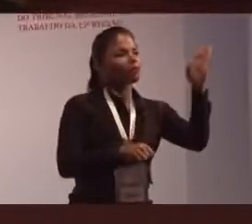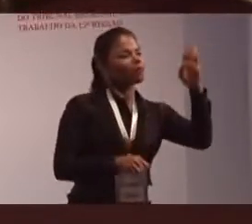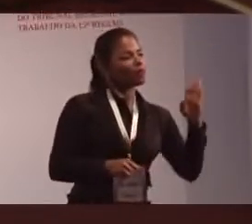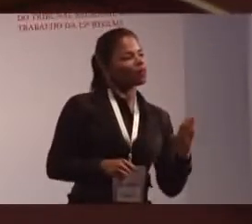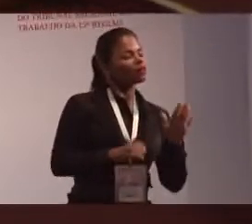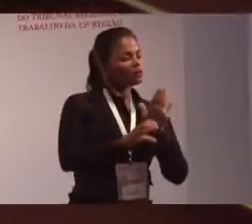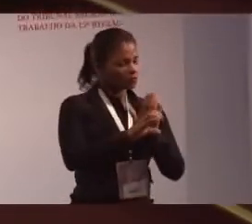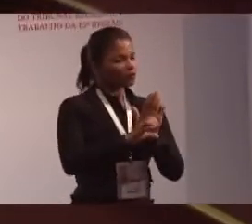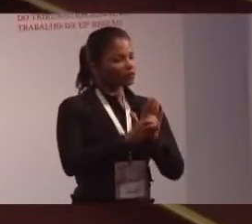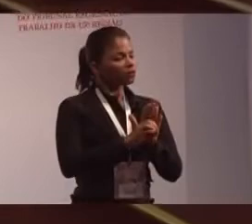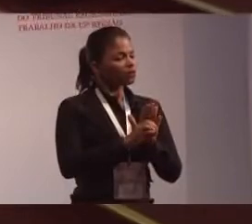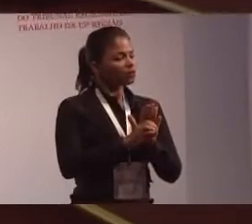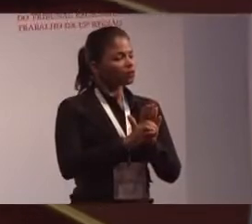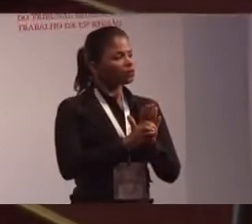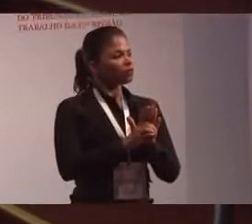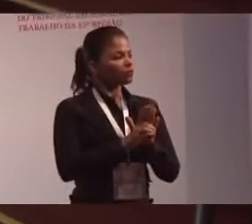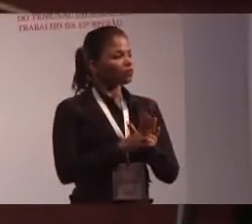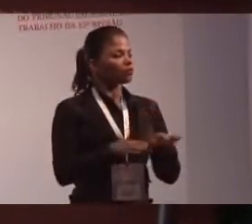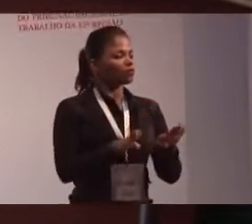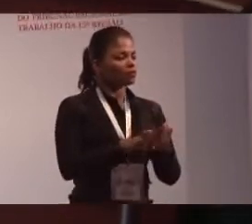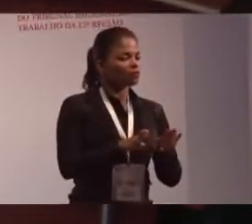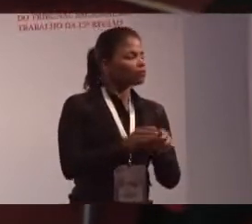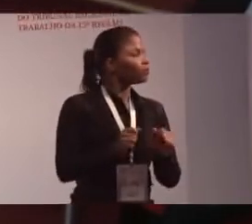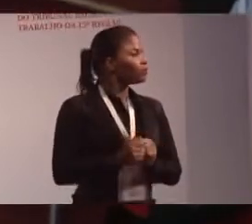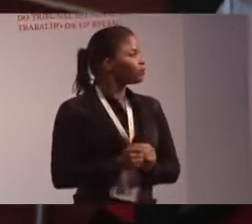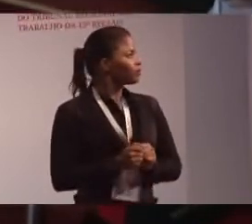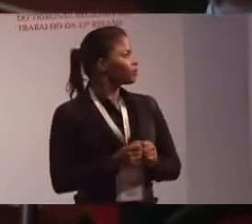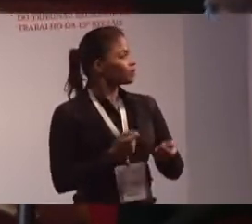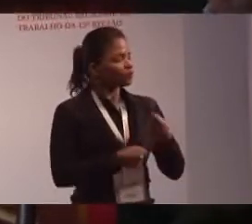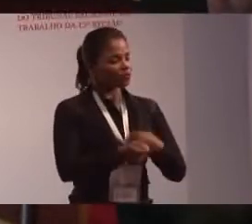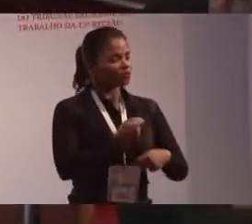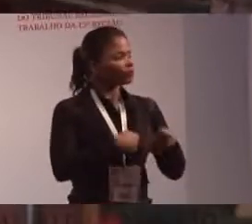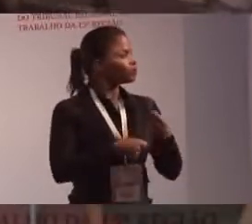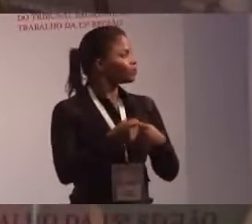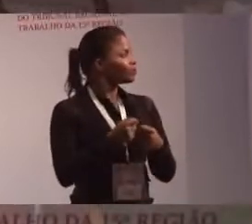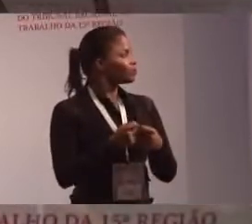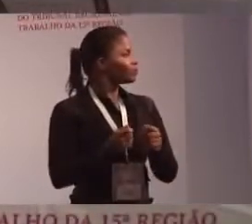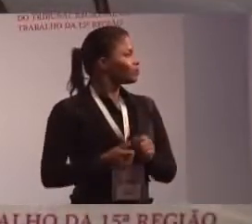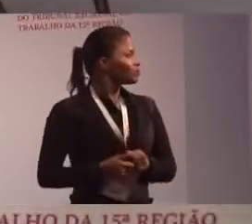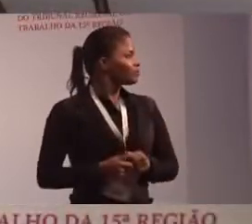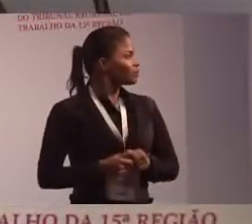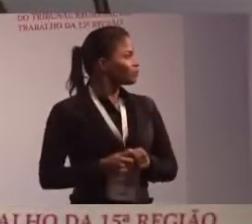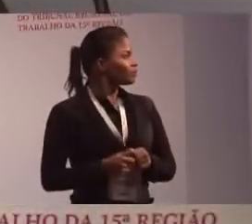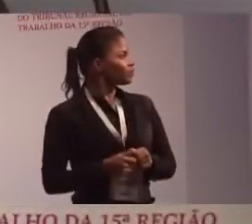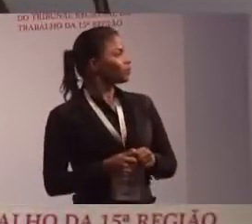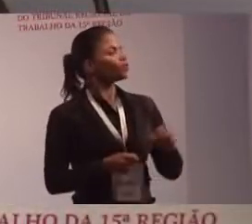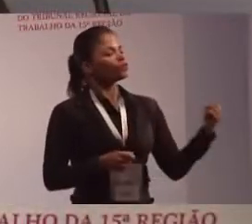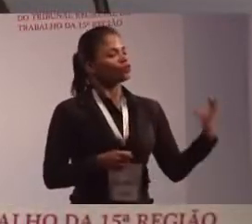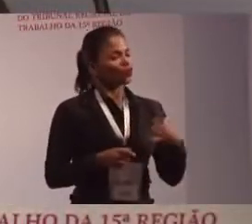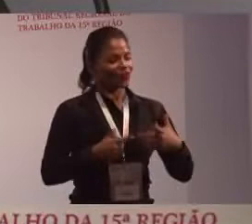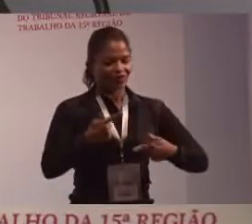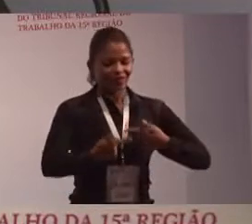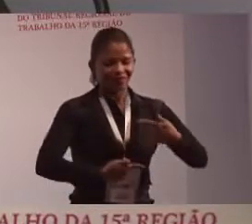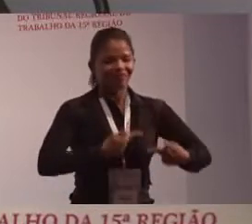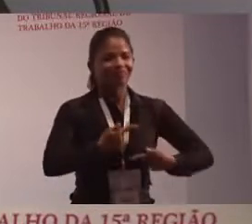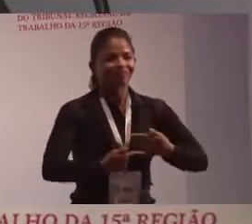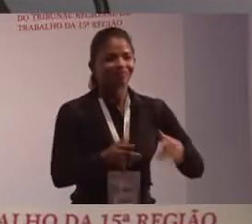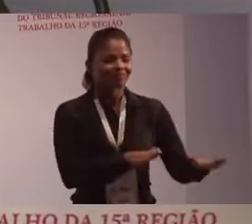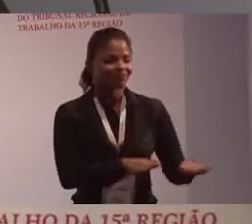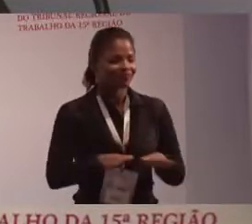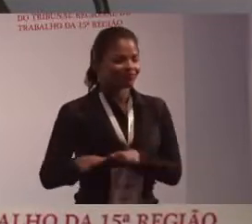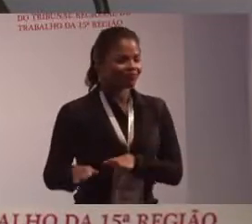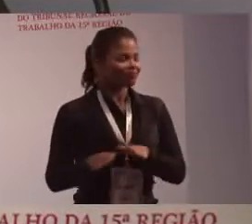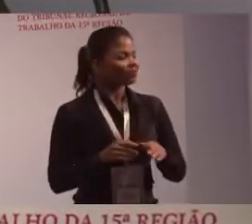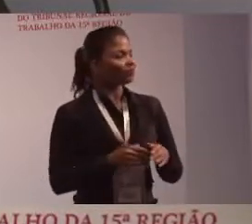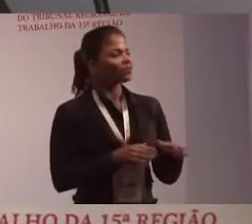exemplo, citado, oscilando entre a estagnação e a recessão econômica. Né? A questão das novas gerações, essa semana,